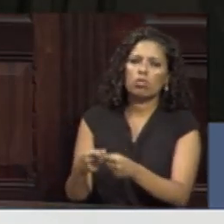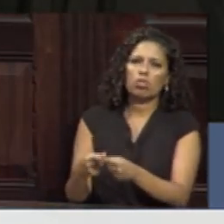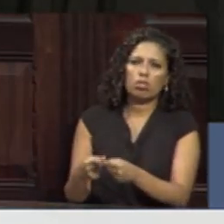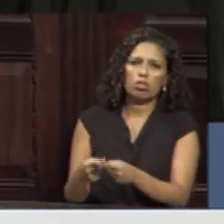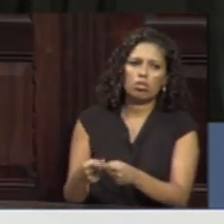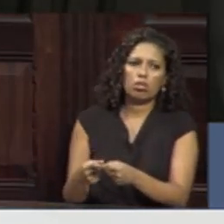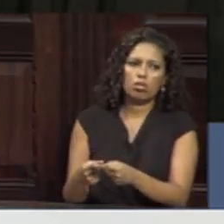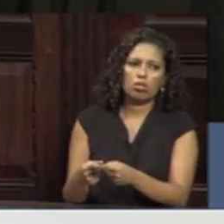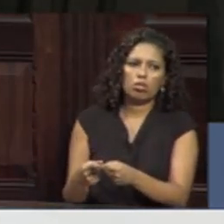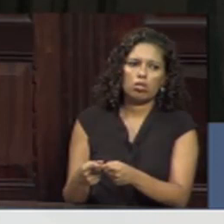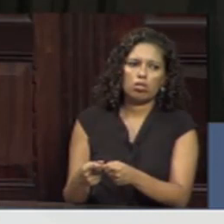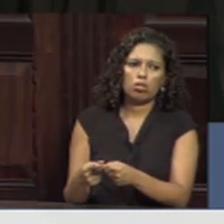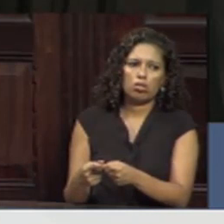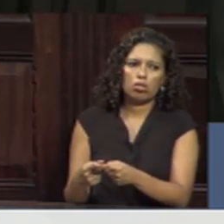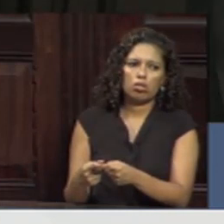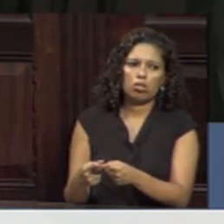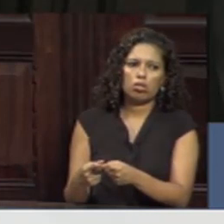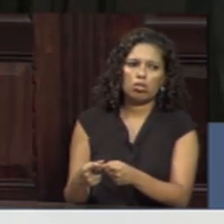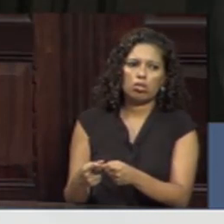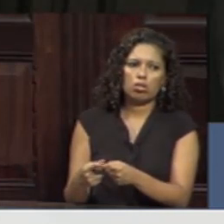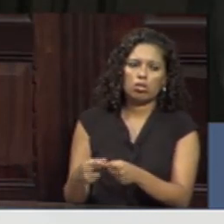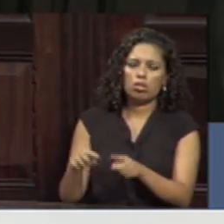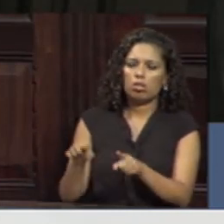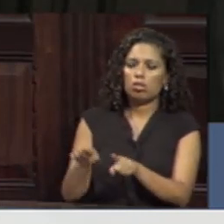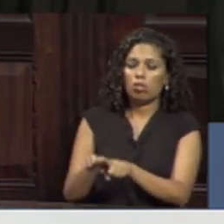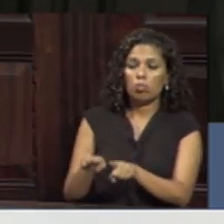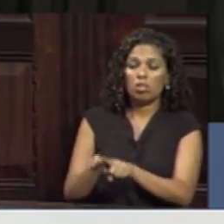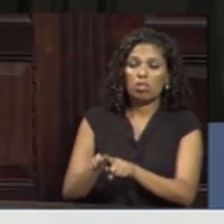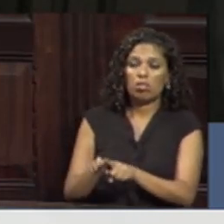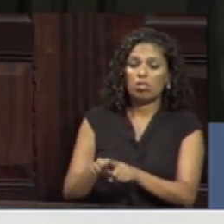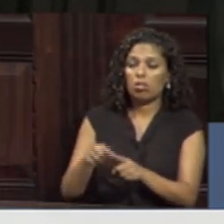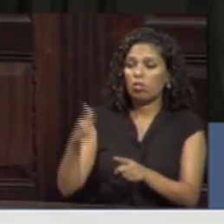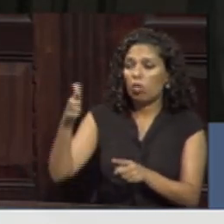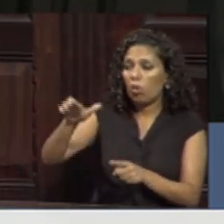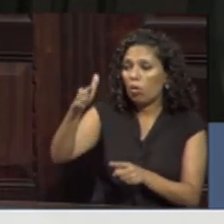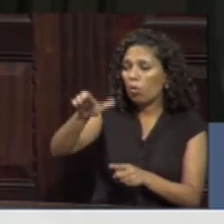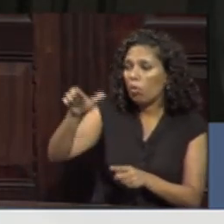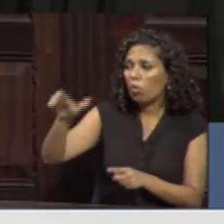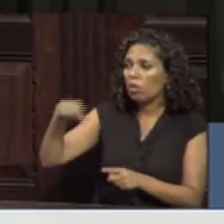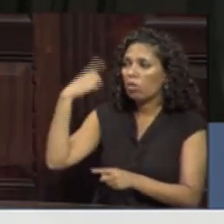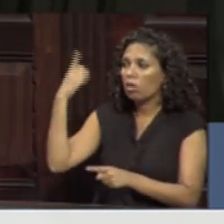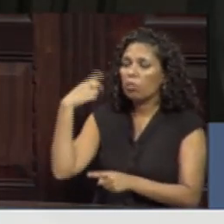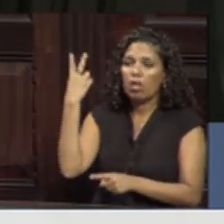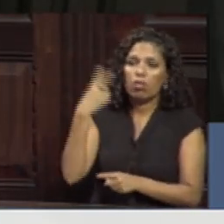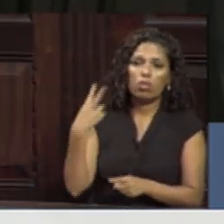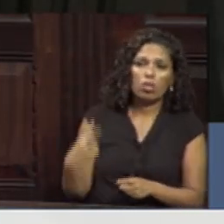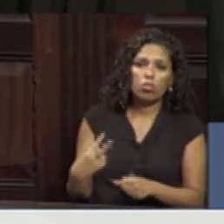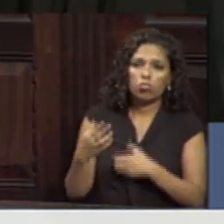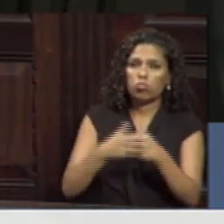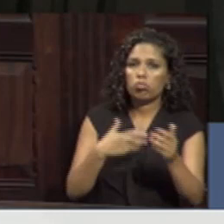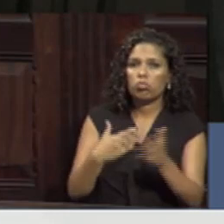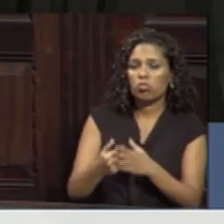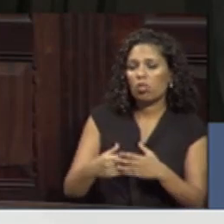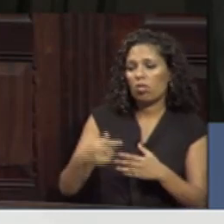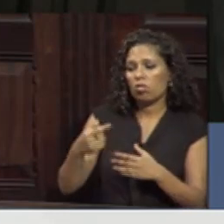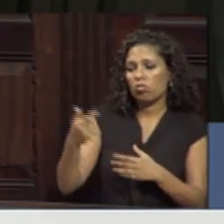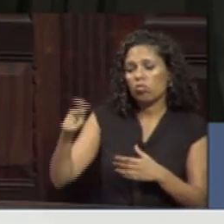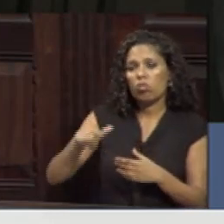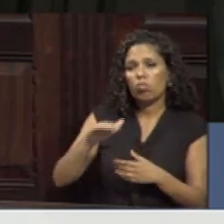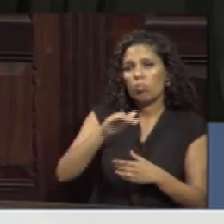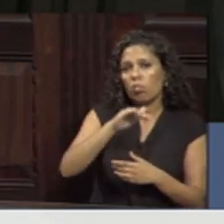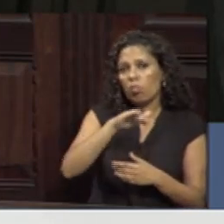E que mais nenhum parlamentar possa ser assassinado. Mais